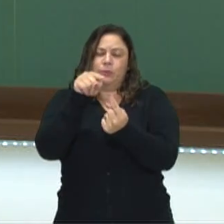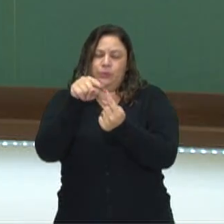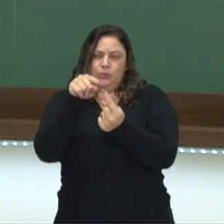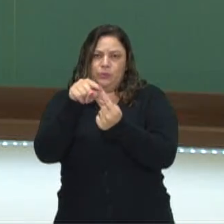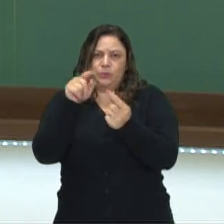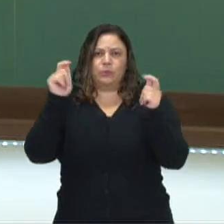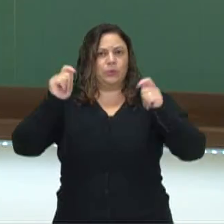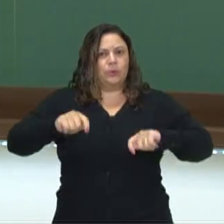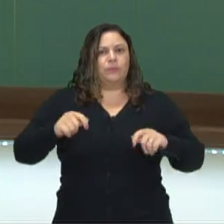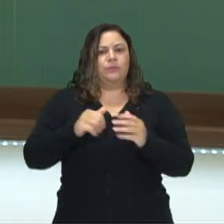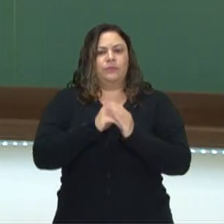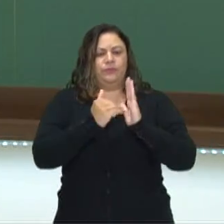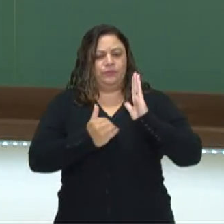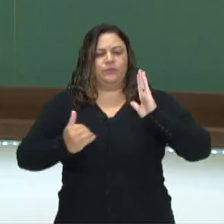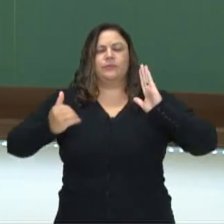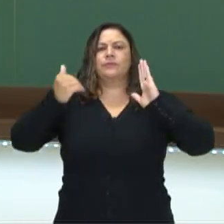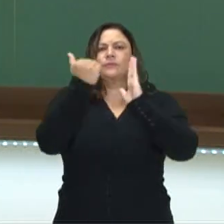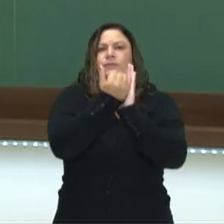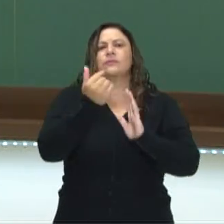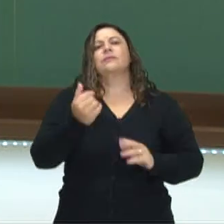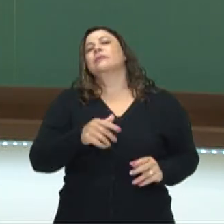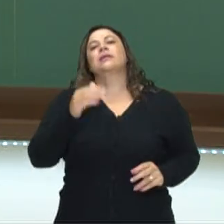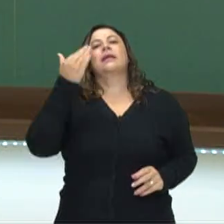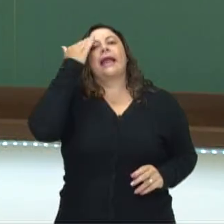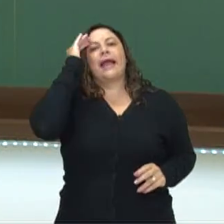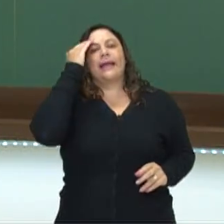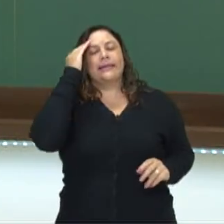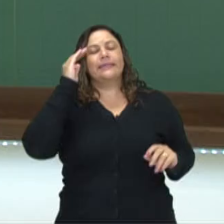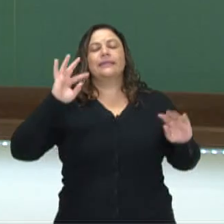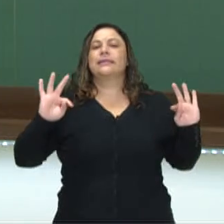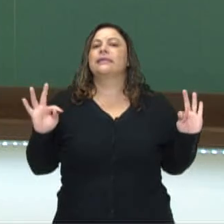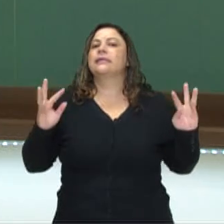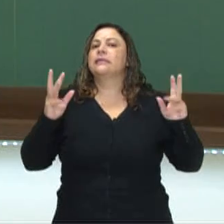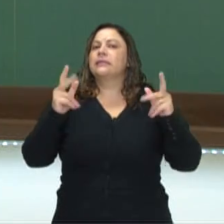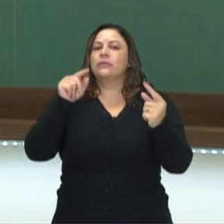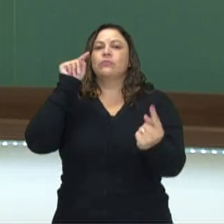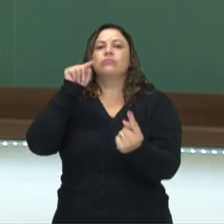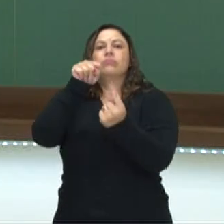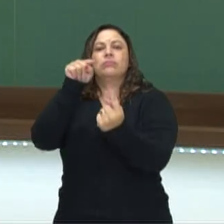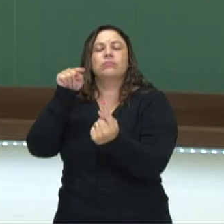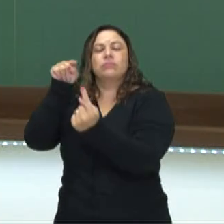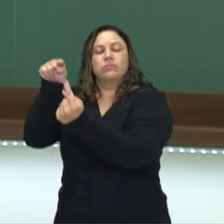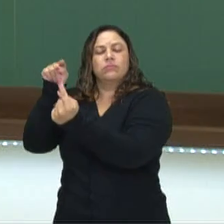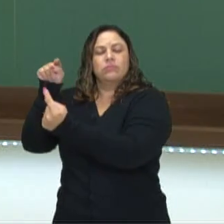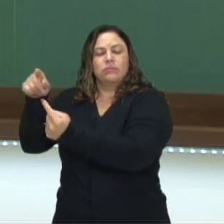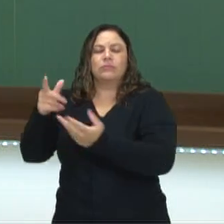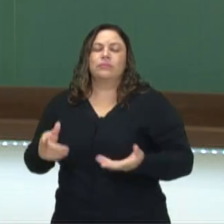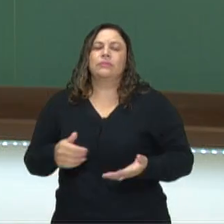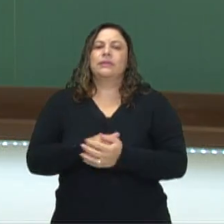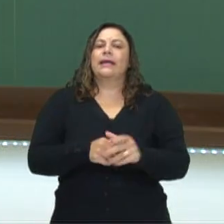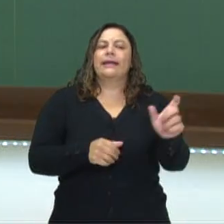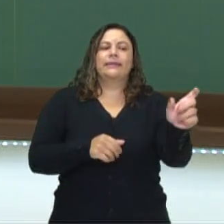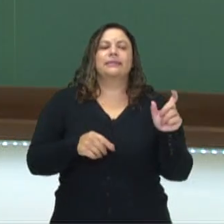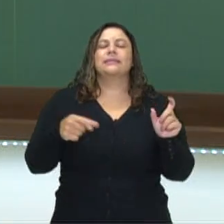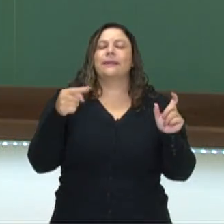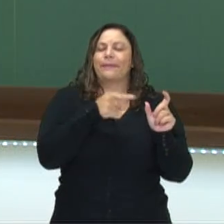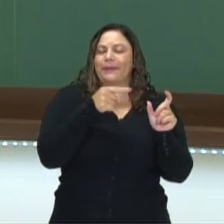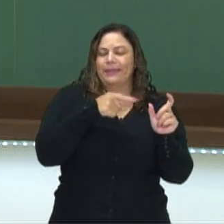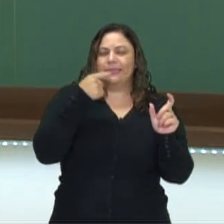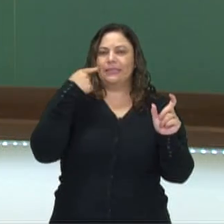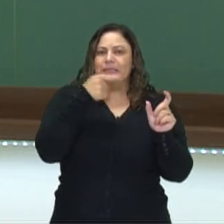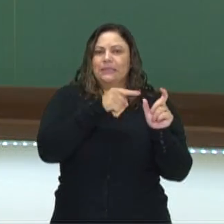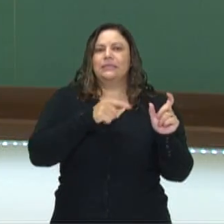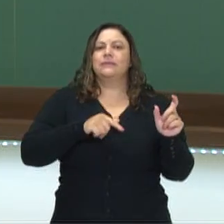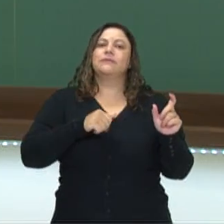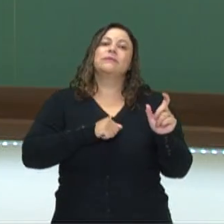quer alcançar, quer compreender a finalidade. Essa palavra teleologia vem